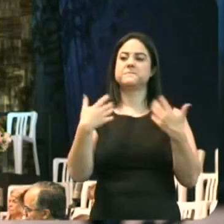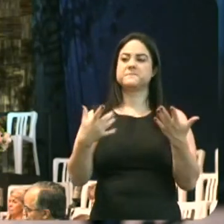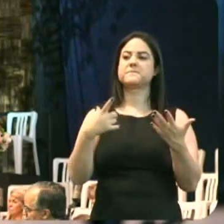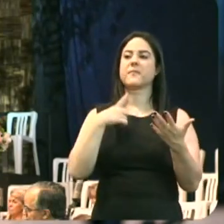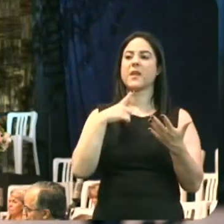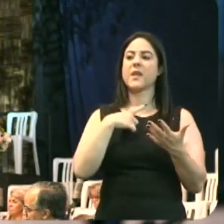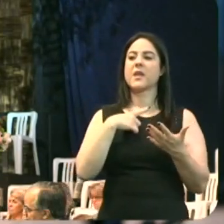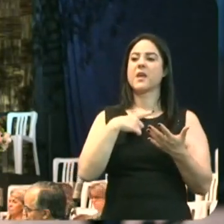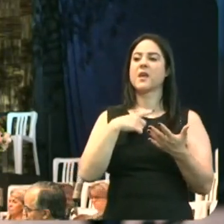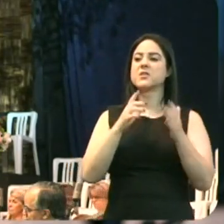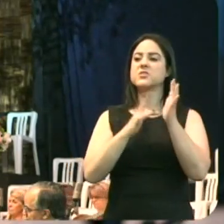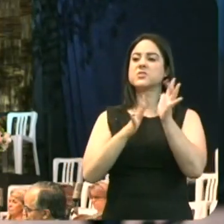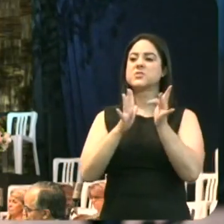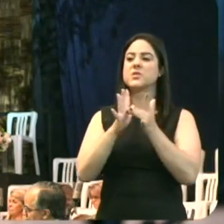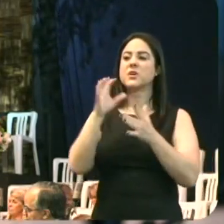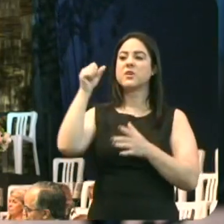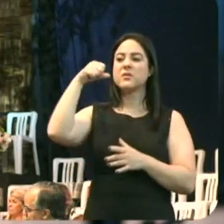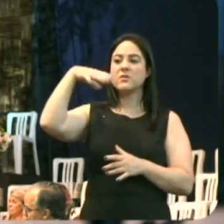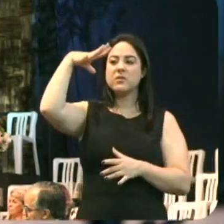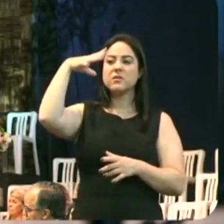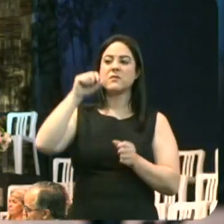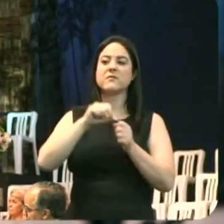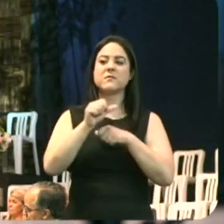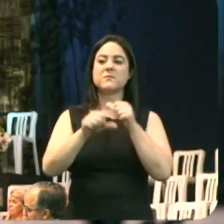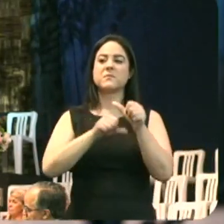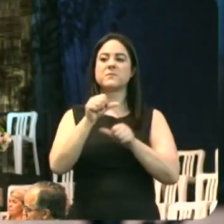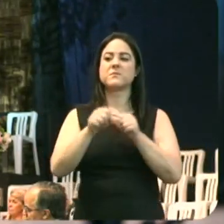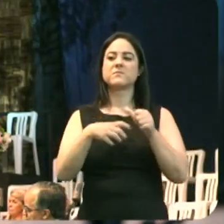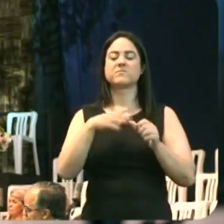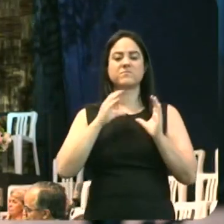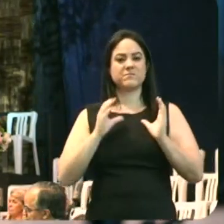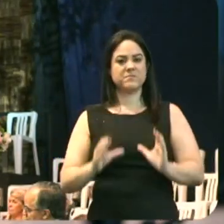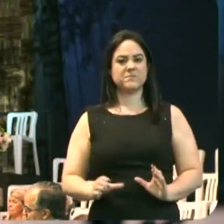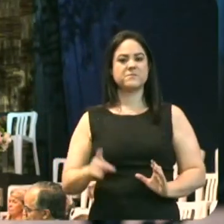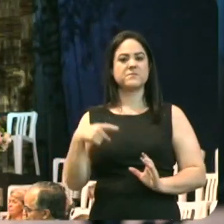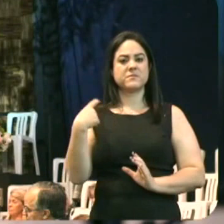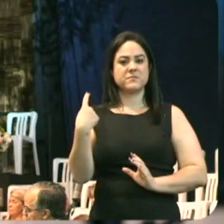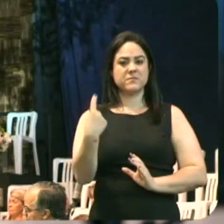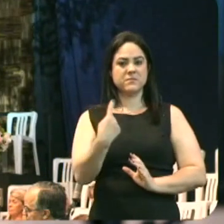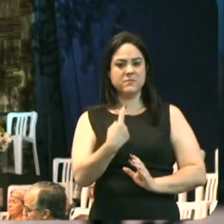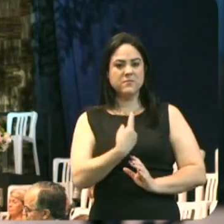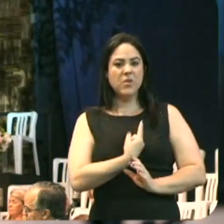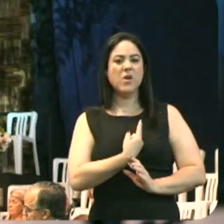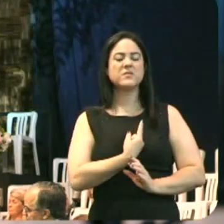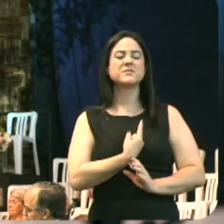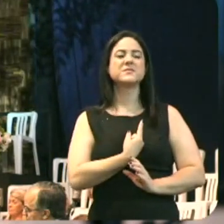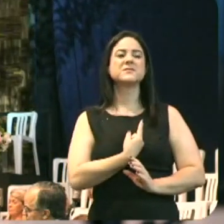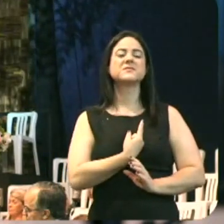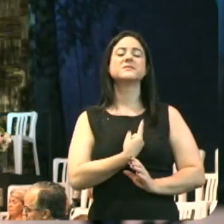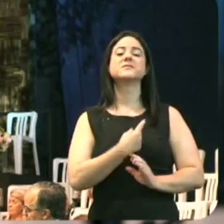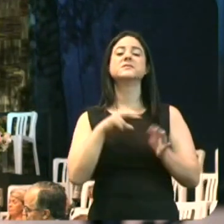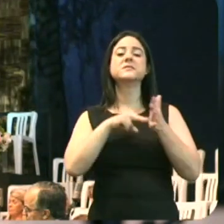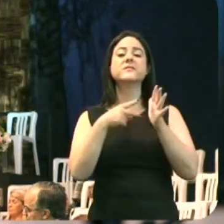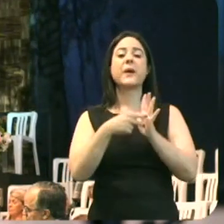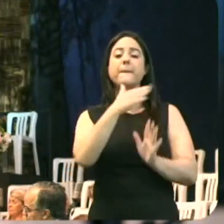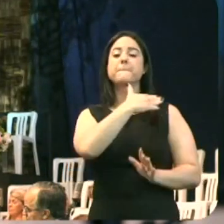luz de Jesus não faz mudar a postura, nós estamos mortos